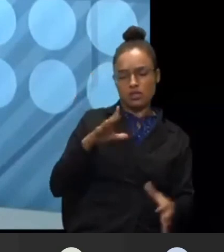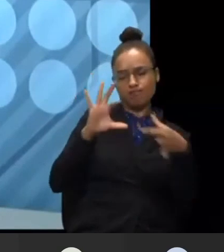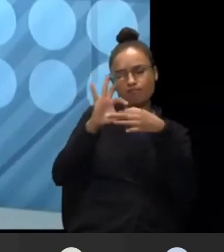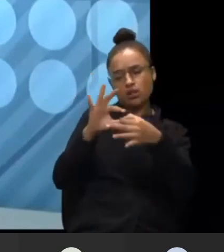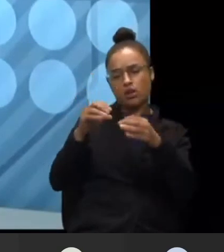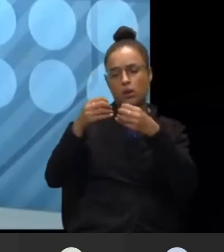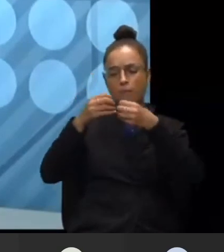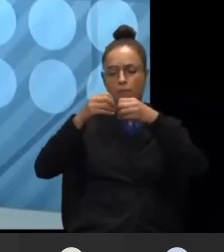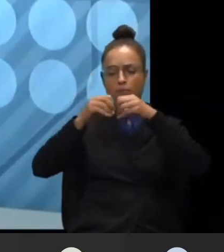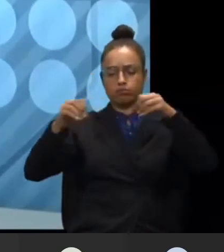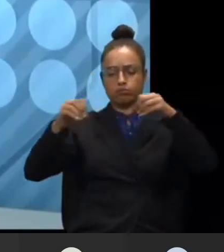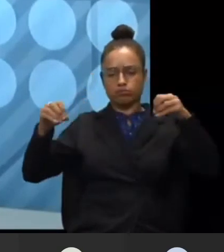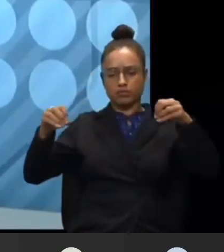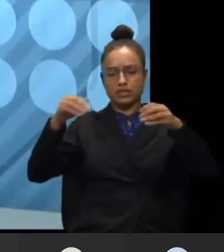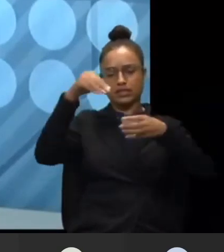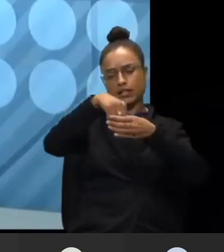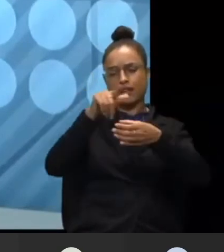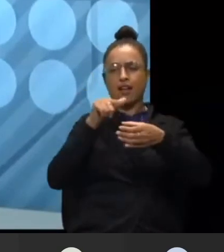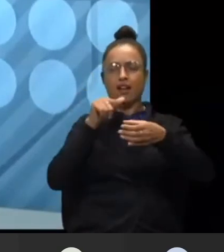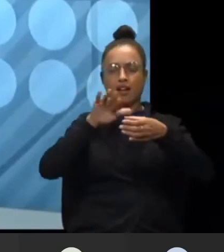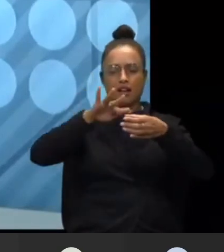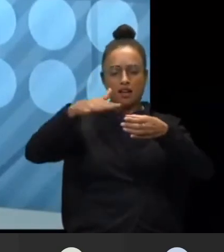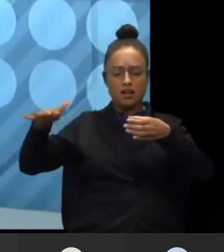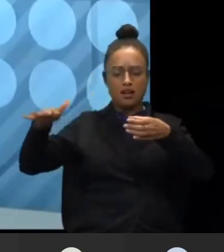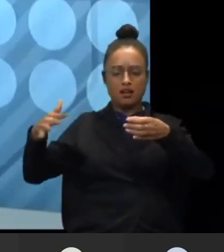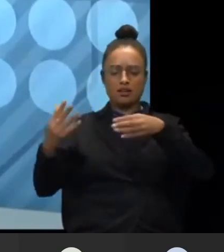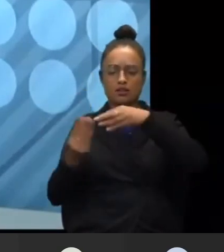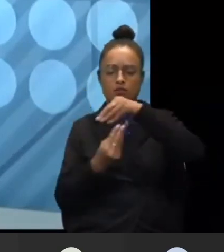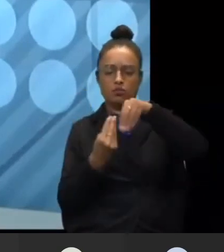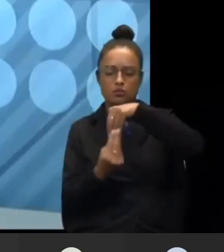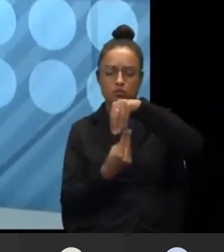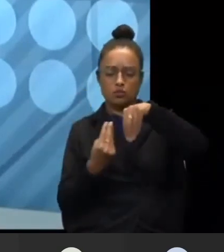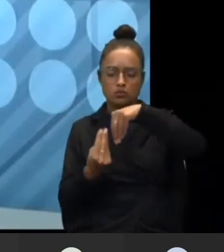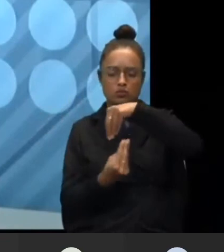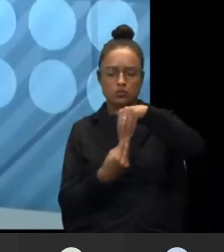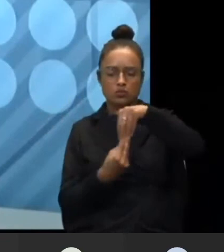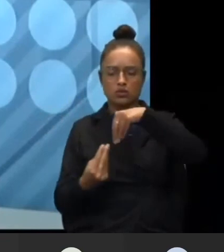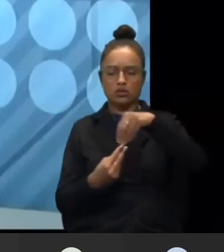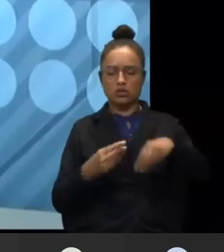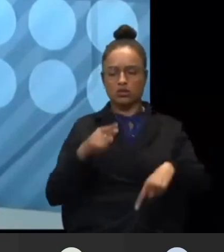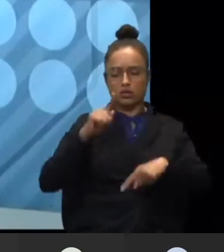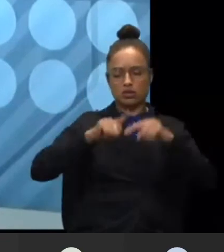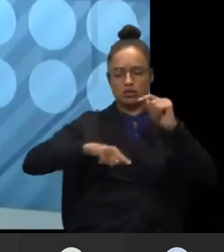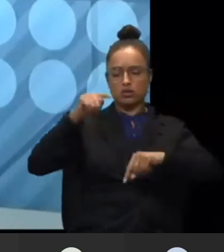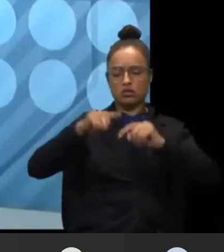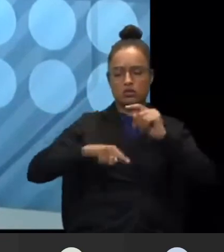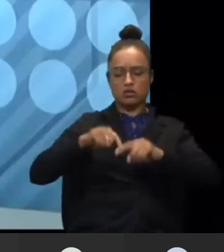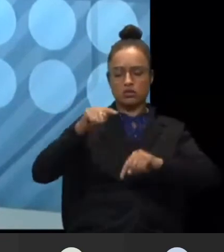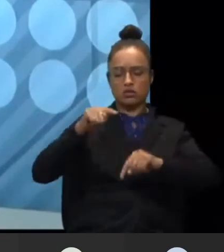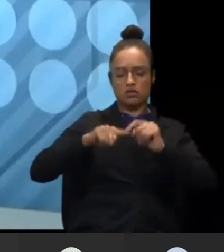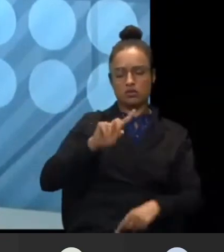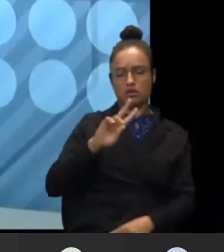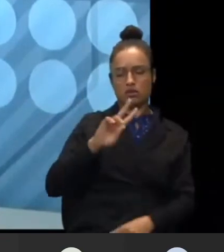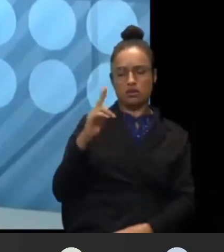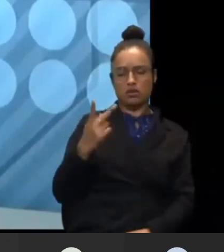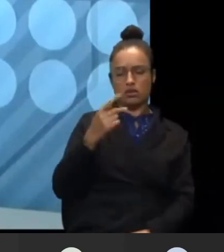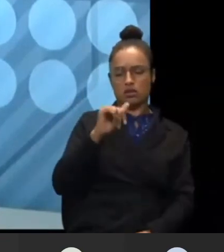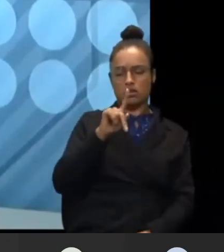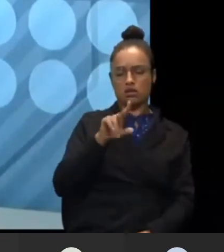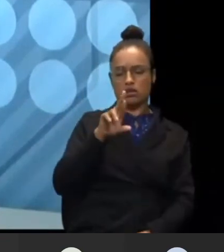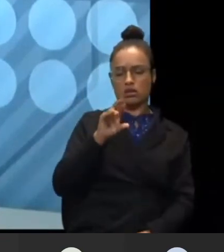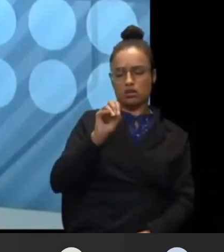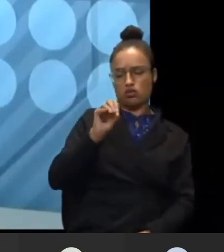água. Então, nós temos solventes, uma mistura de solventes ali no meio, que tem relação com compostos hidrofílicos, e solventes que têm relação